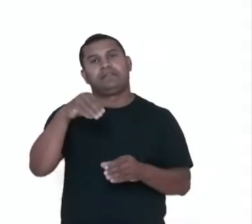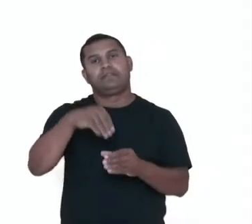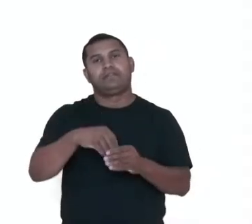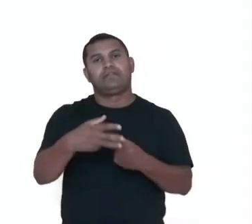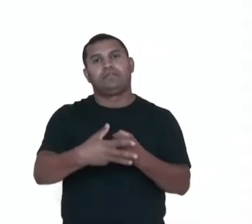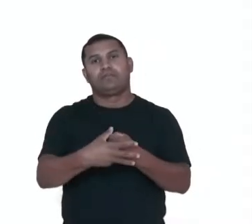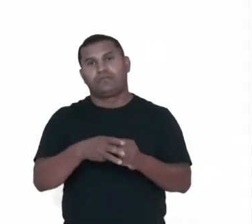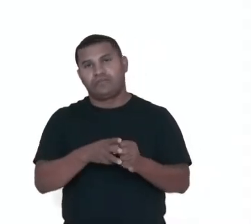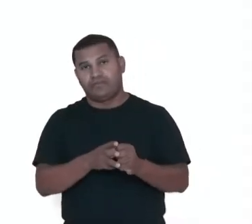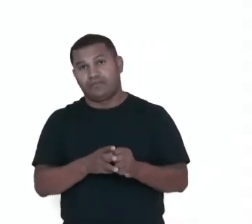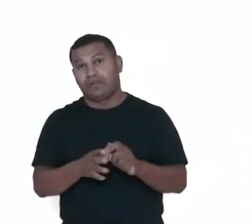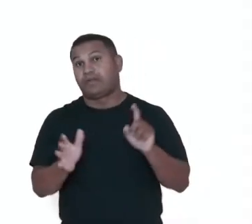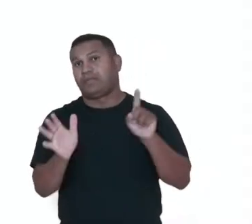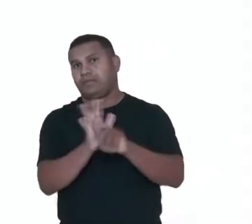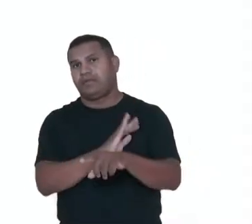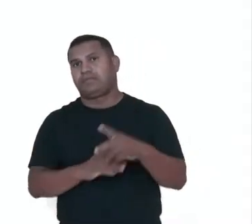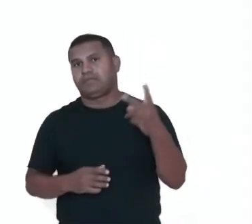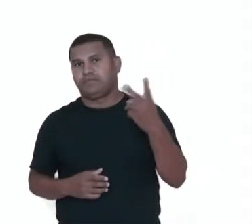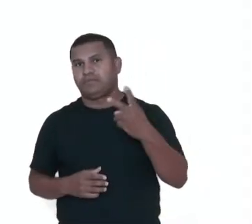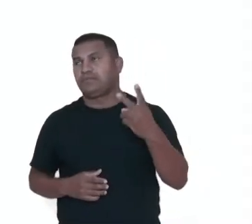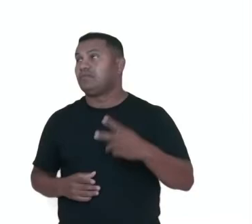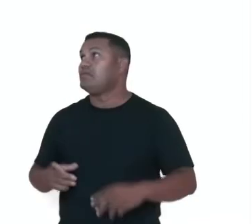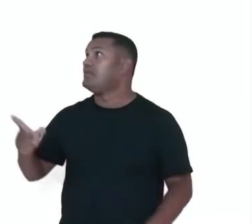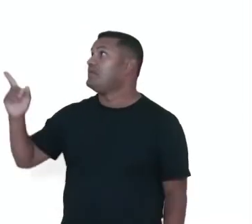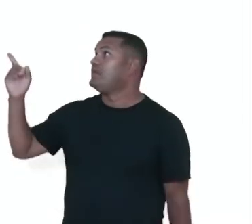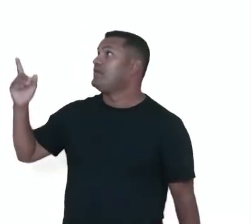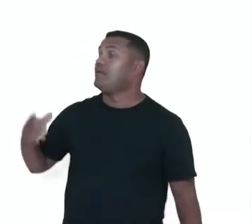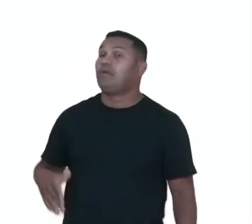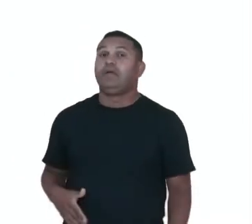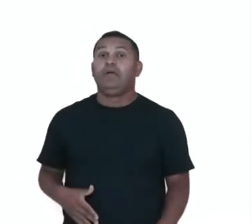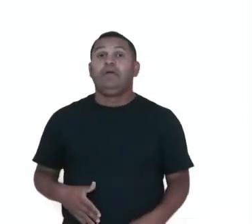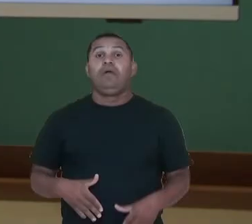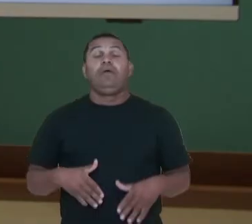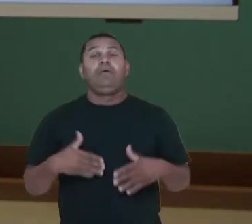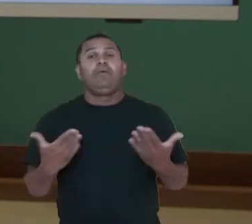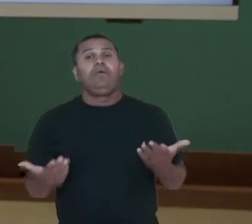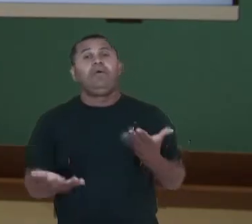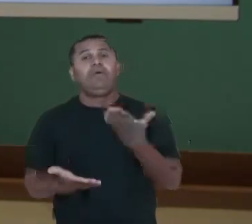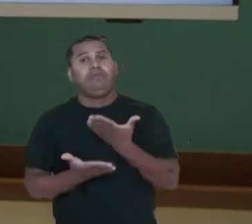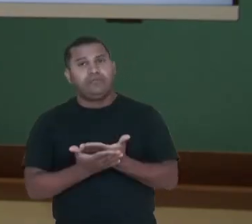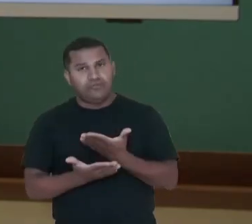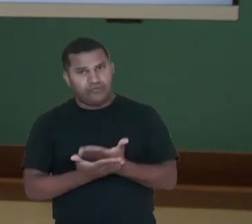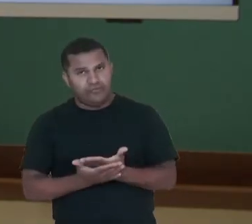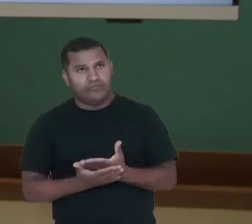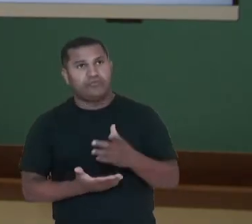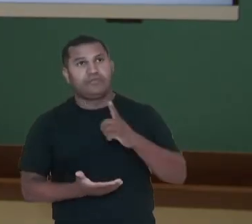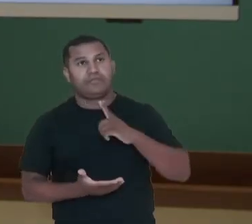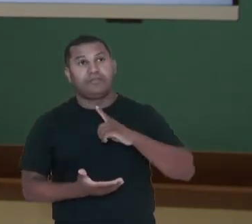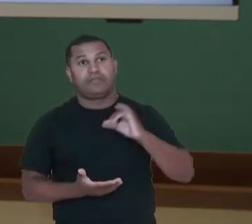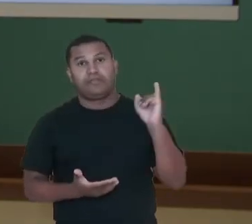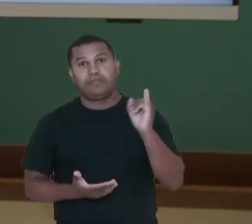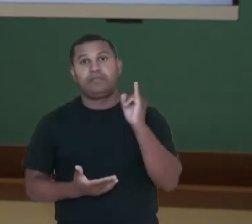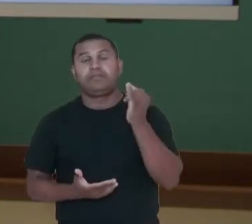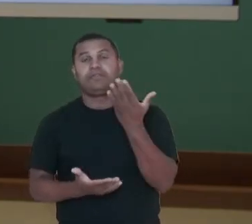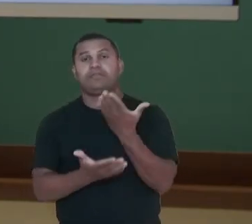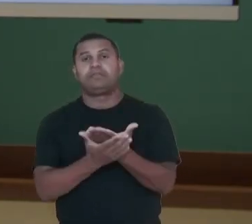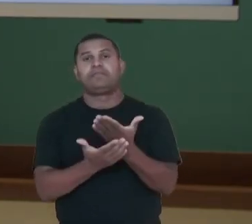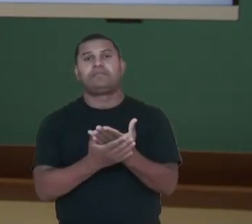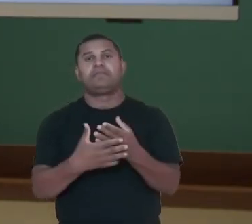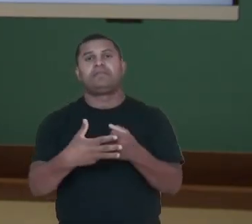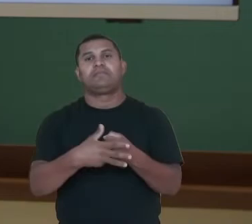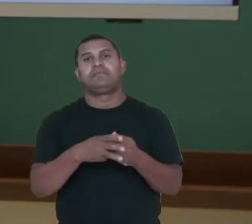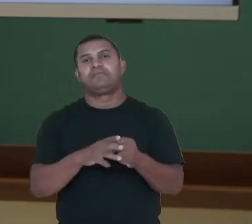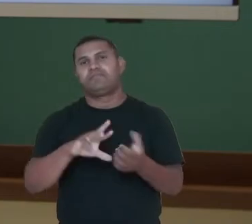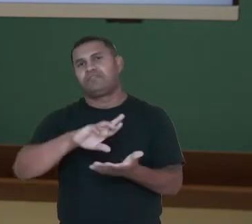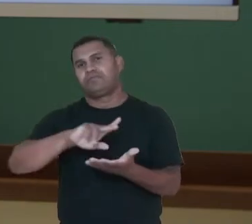da genética, qual a importância das pesquisas envolvendo esse tema para a produção de vacinas? Vou dar um tempinho para vocês pensarem e volto com a